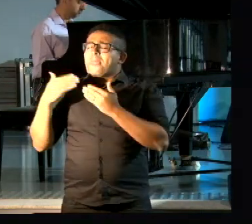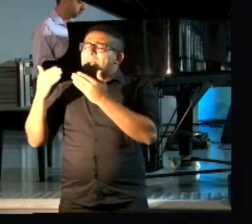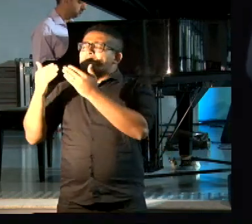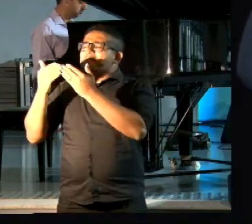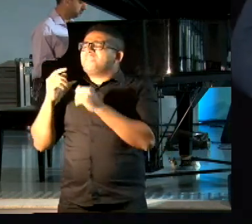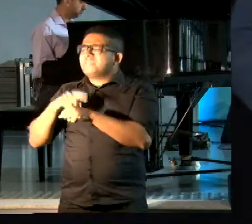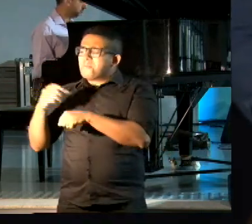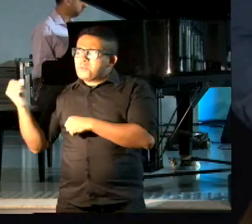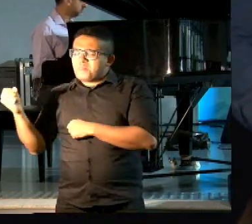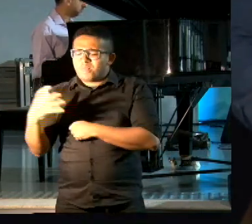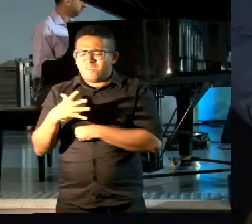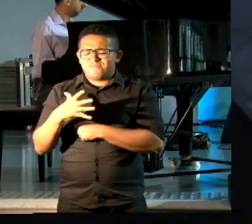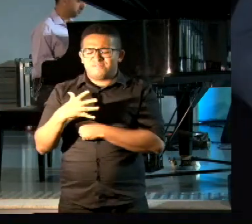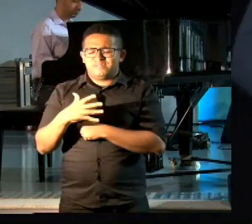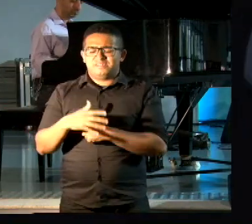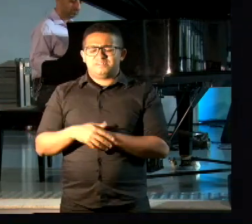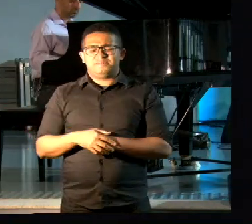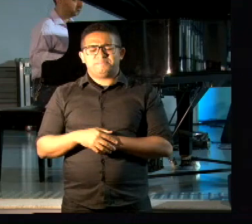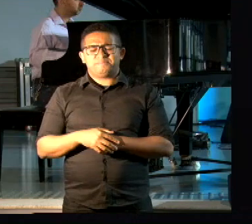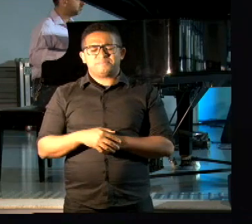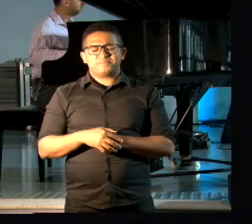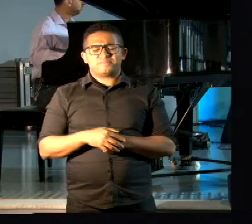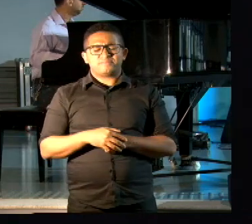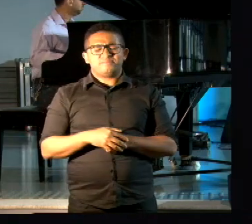tempo novo,